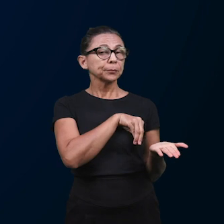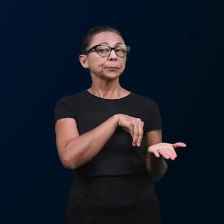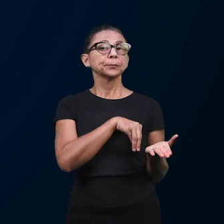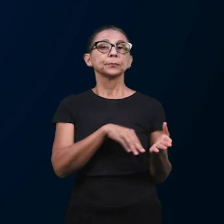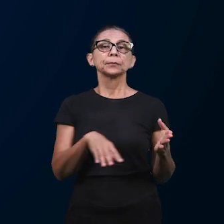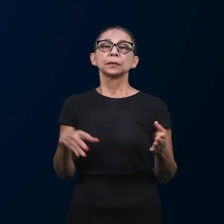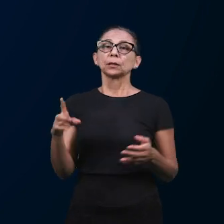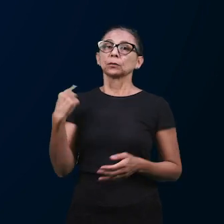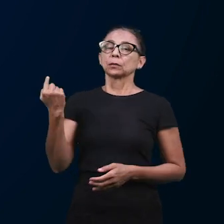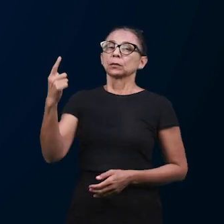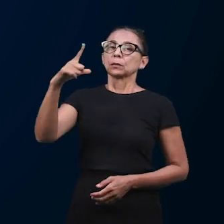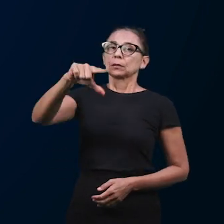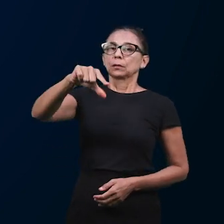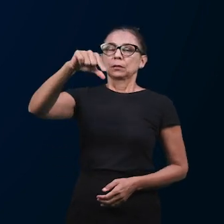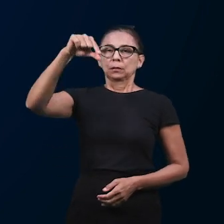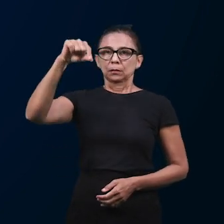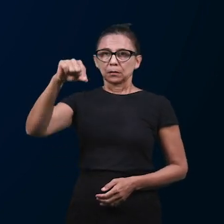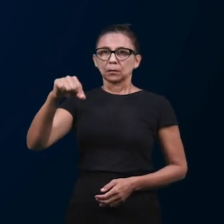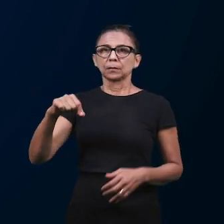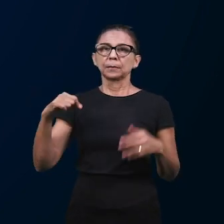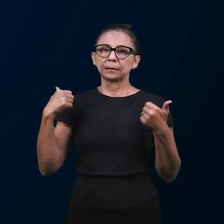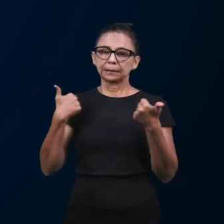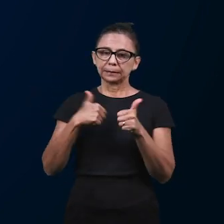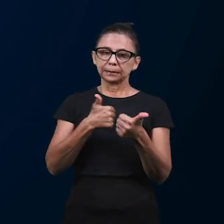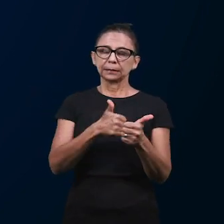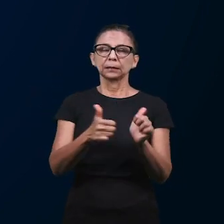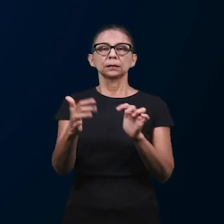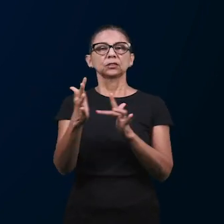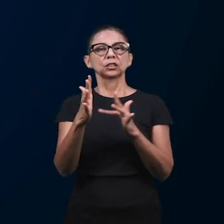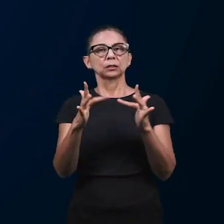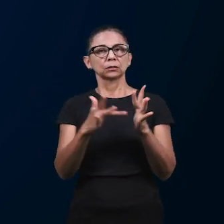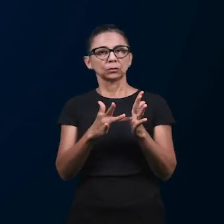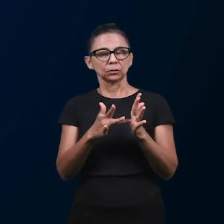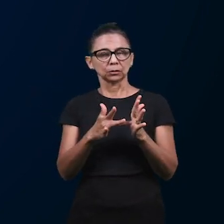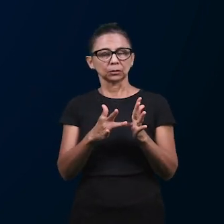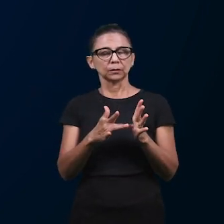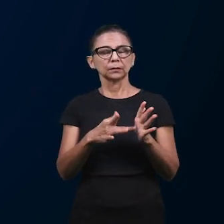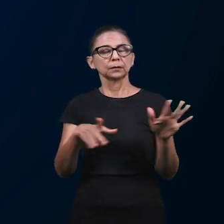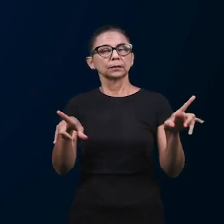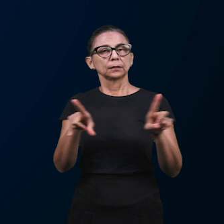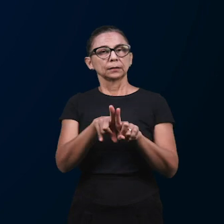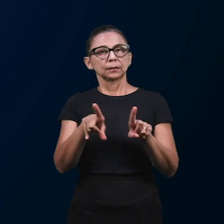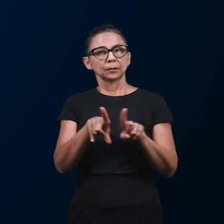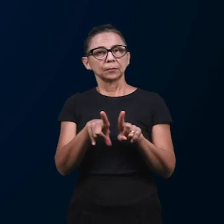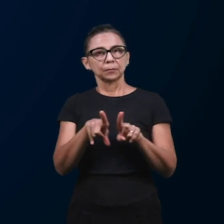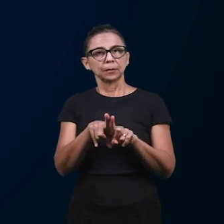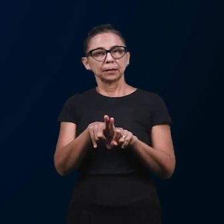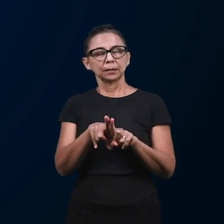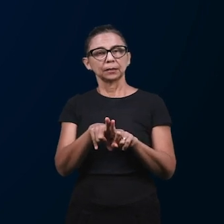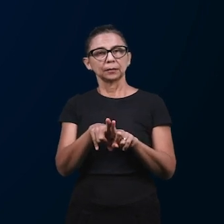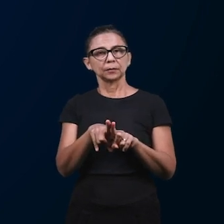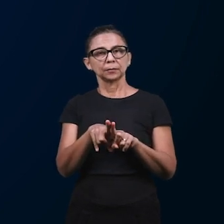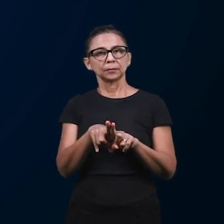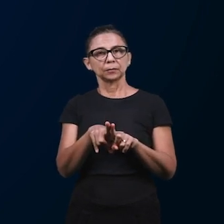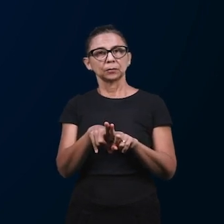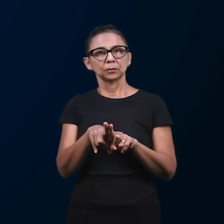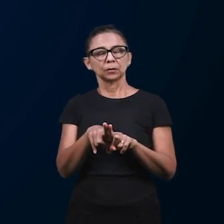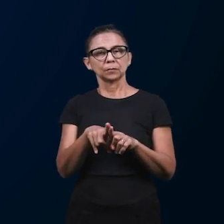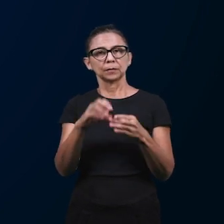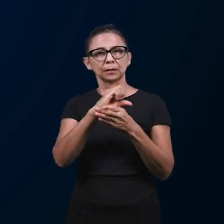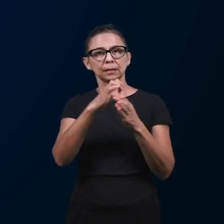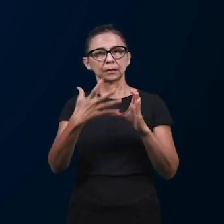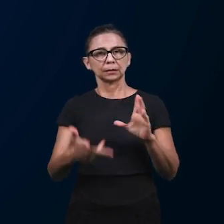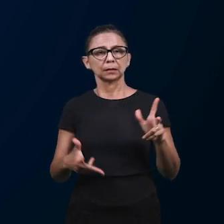também fomos eleitos para que possamos seguir o Senhor Jesus, para que ele seja o nosso exemplo e para